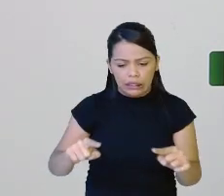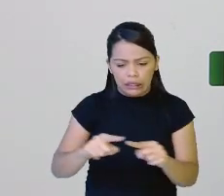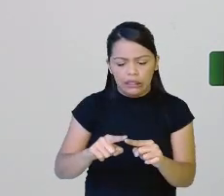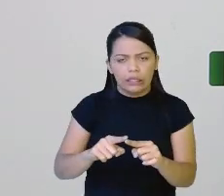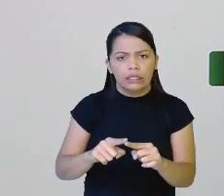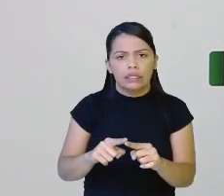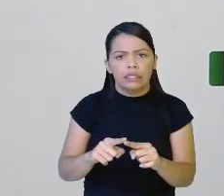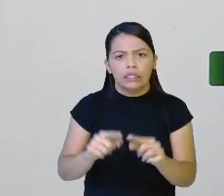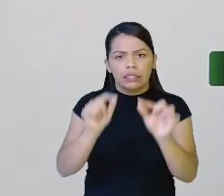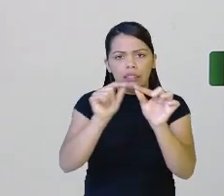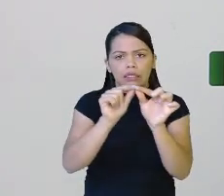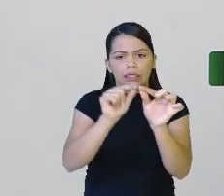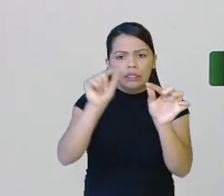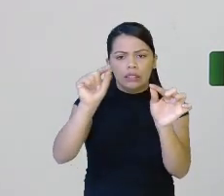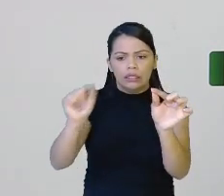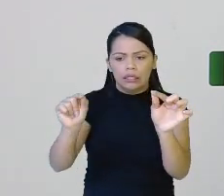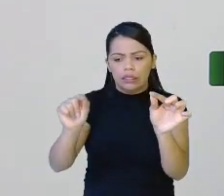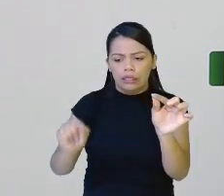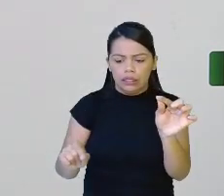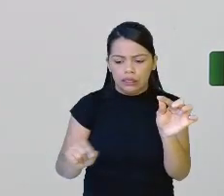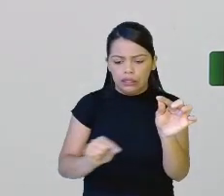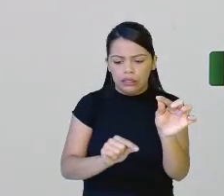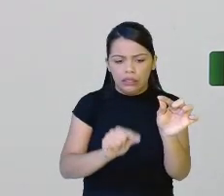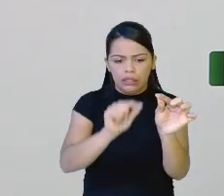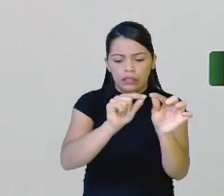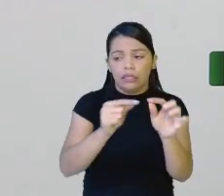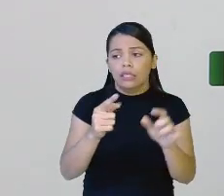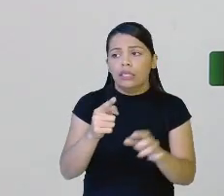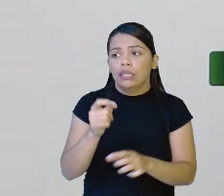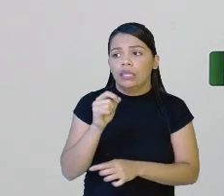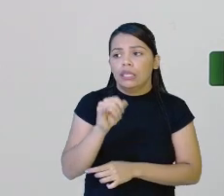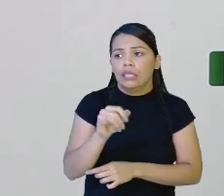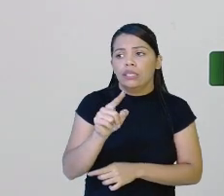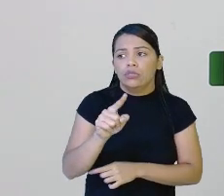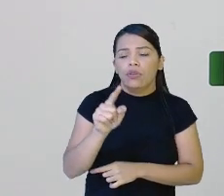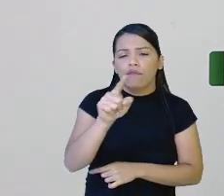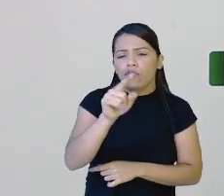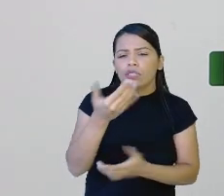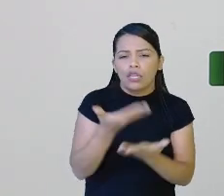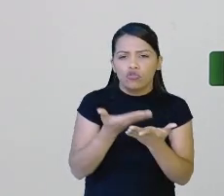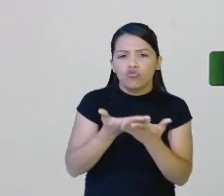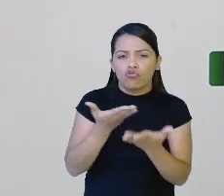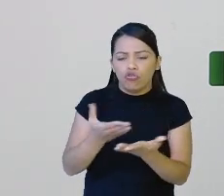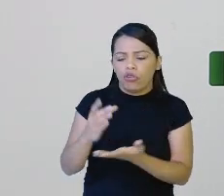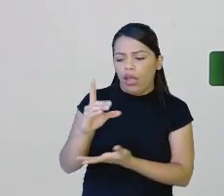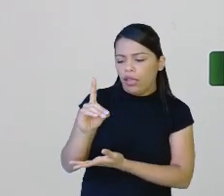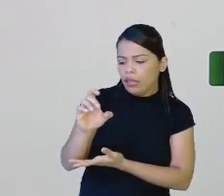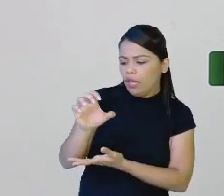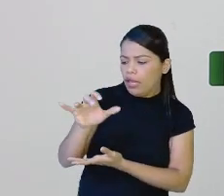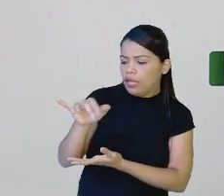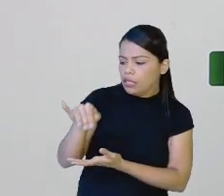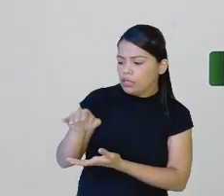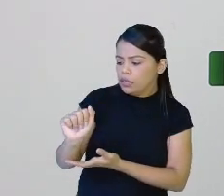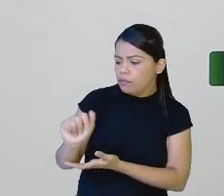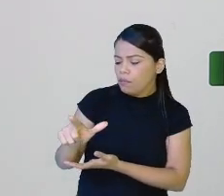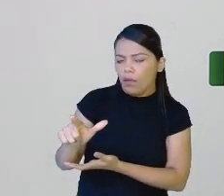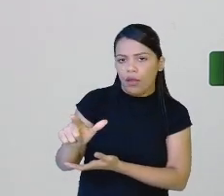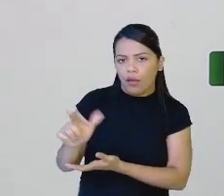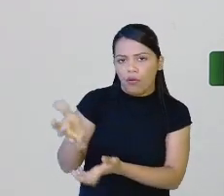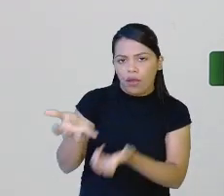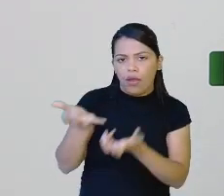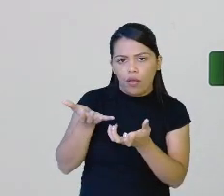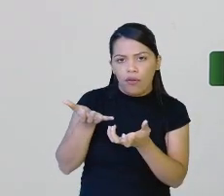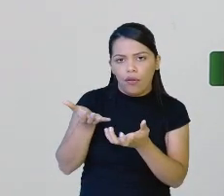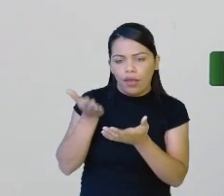tivesse metade do meu espaço. Você que estudou os decimais sabe muito bem que se eu quero a metade de 1, eu